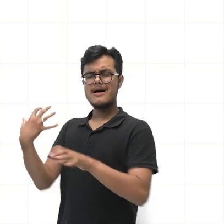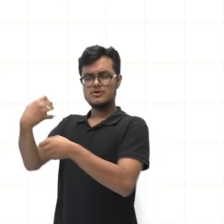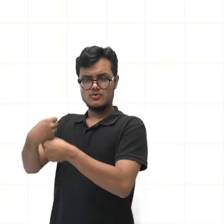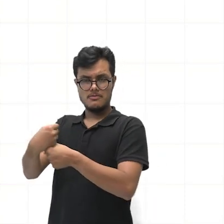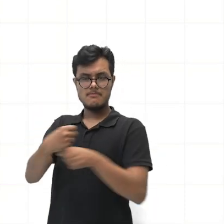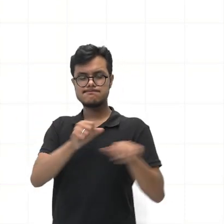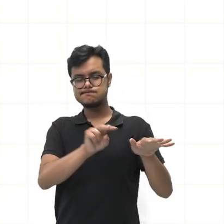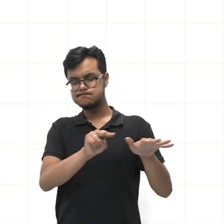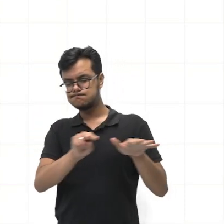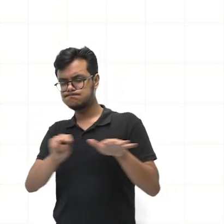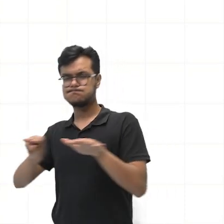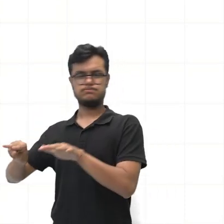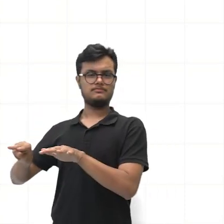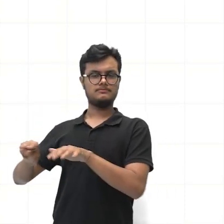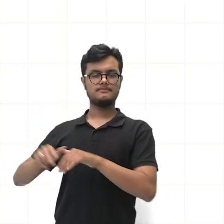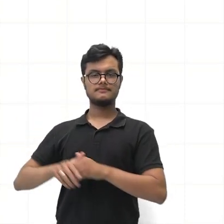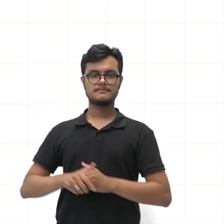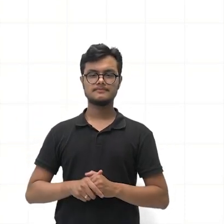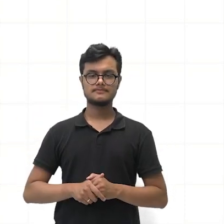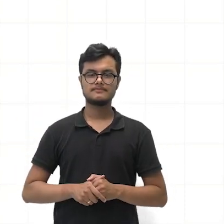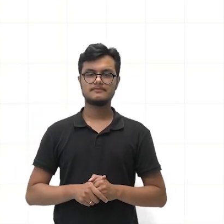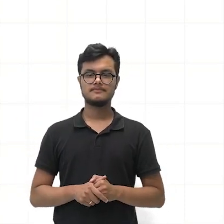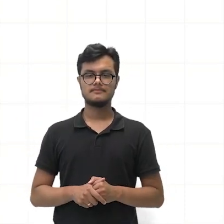total, né? Somando tudo isso daqui,